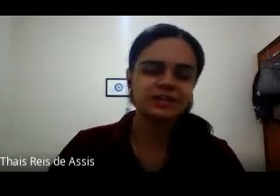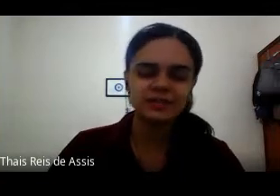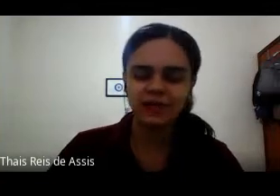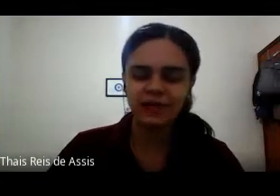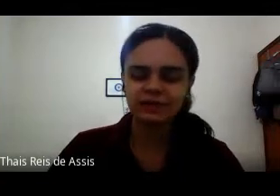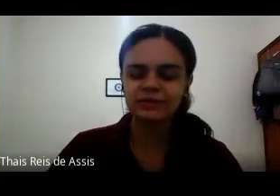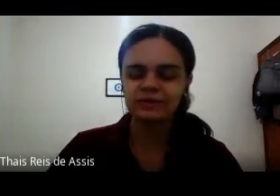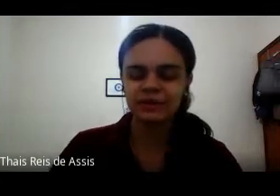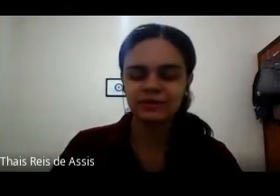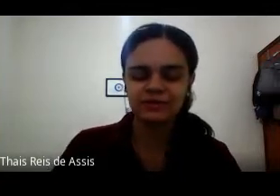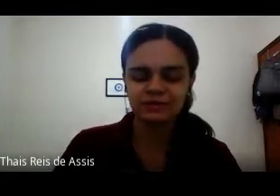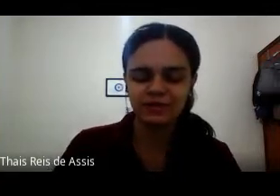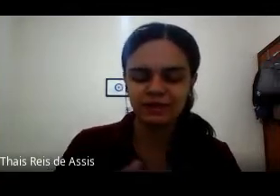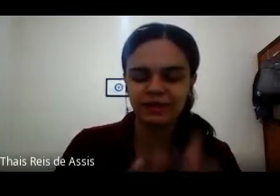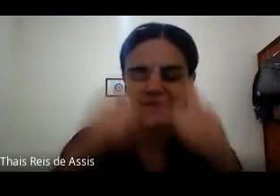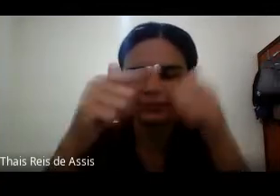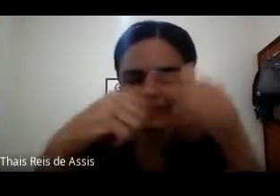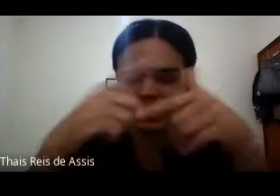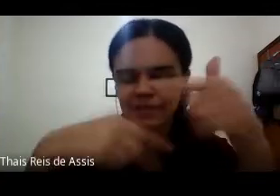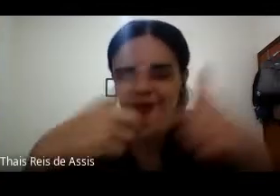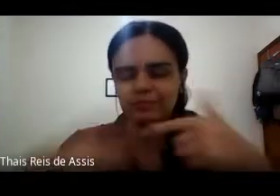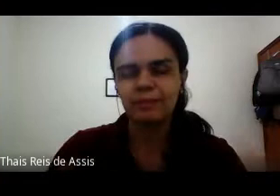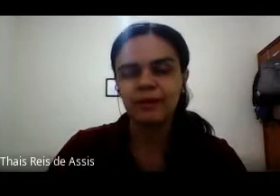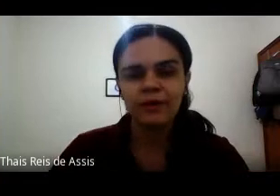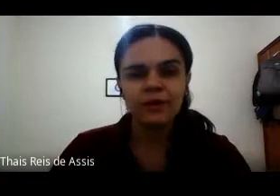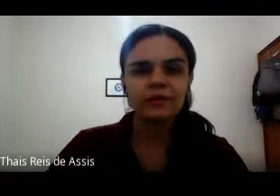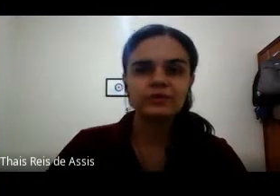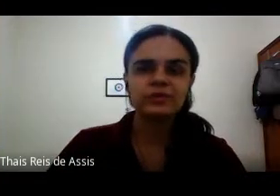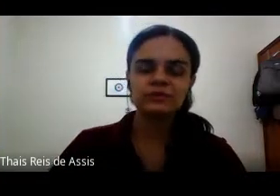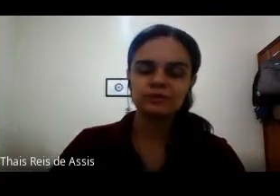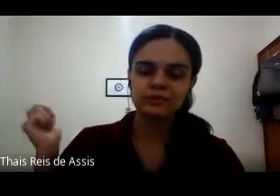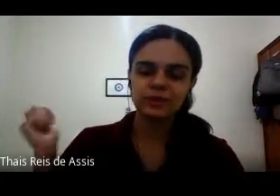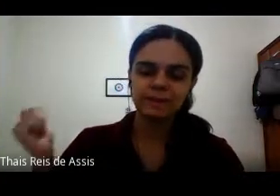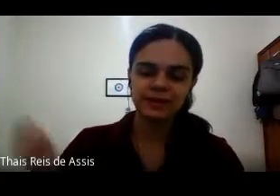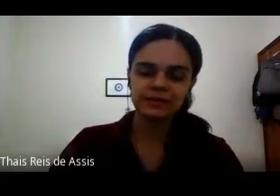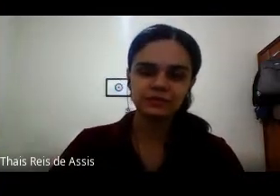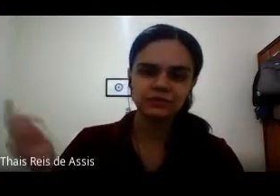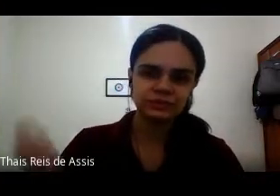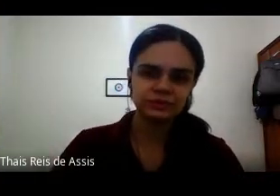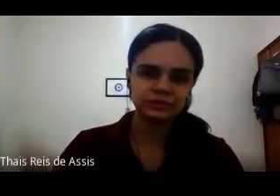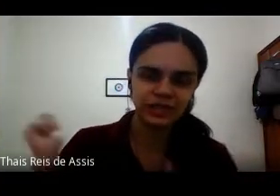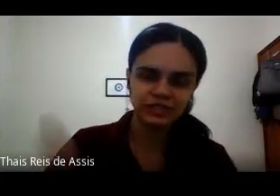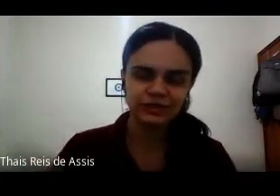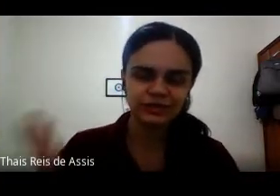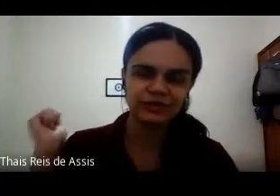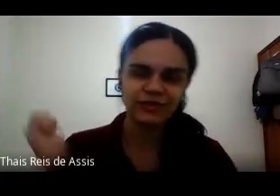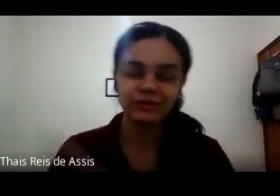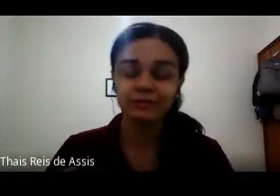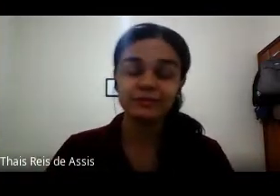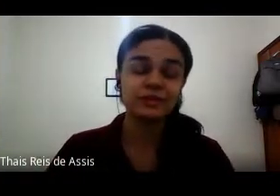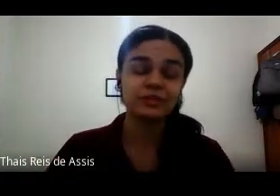até aquelas calculadoras com aquele coisinha de retail de papel. Hoje não, hoje a pessoa só passa no caixa